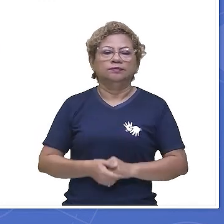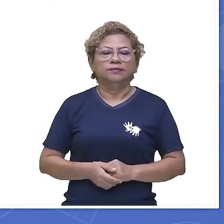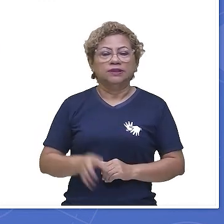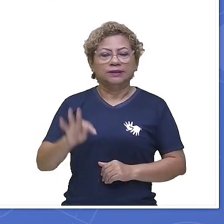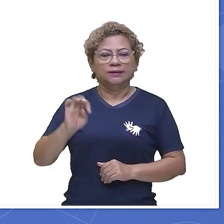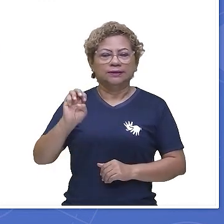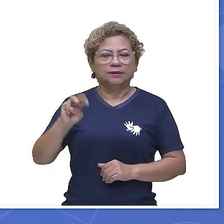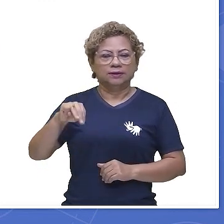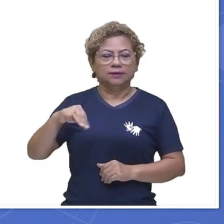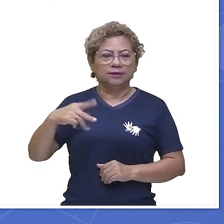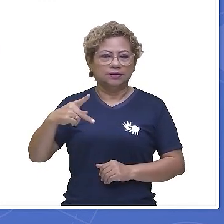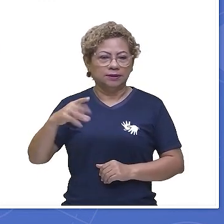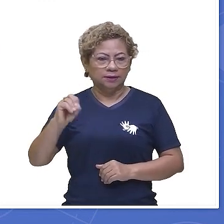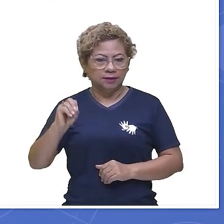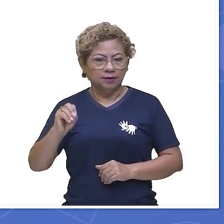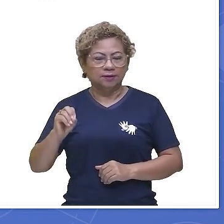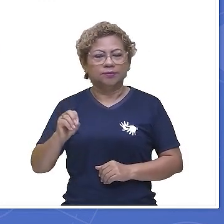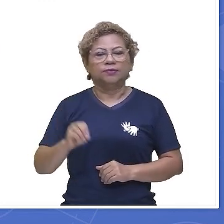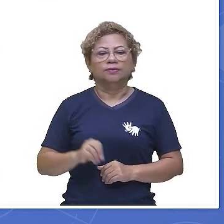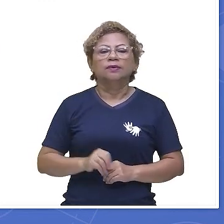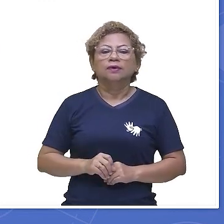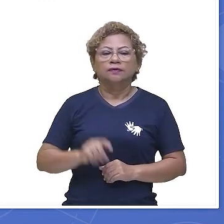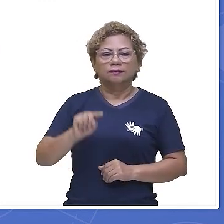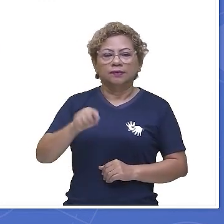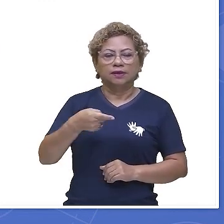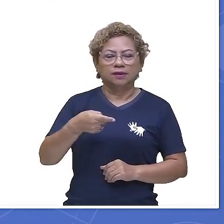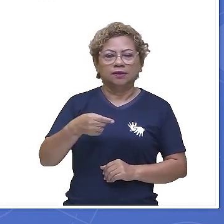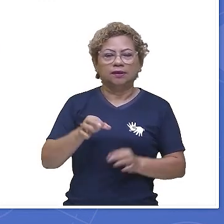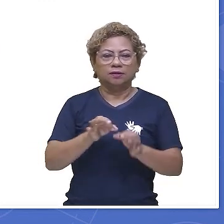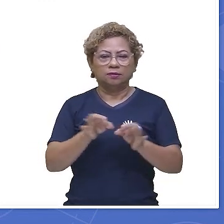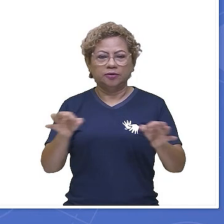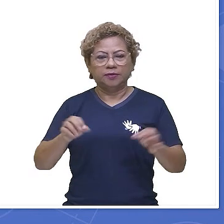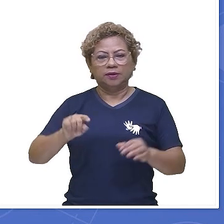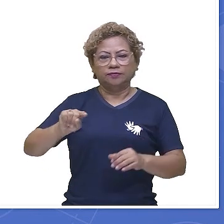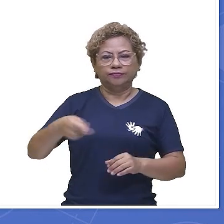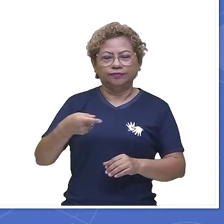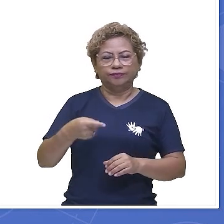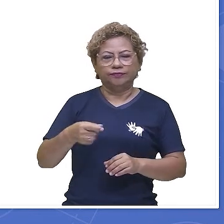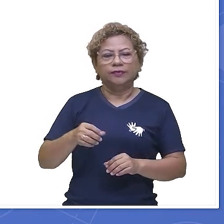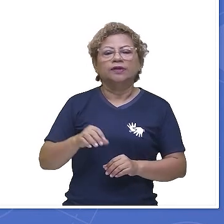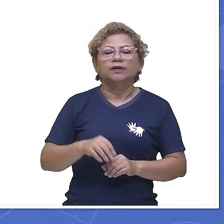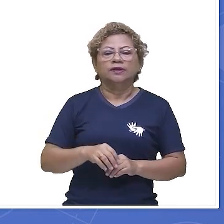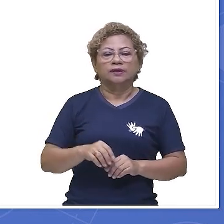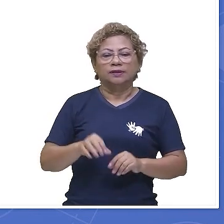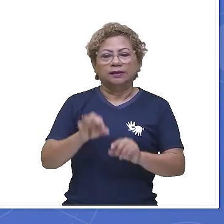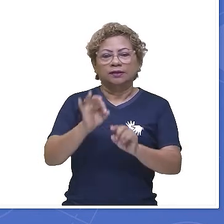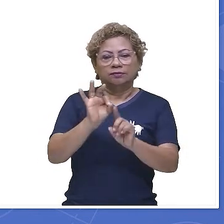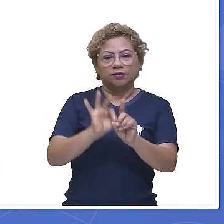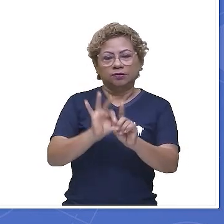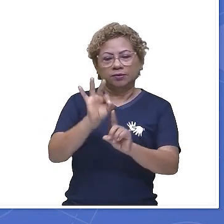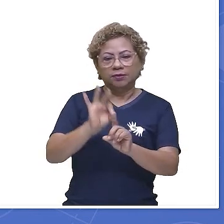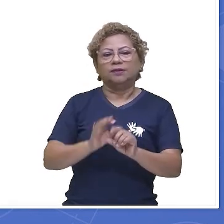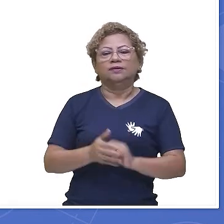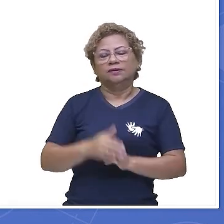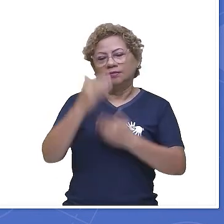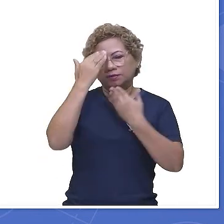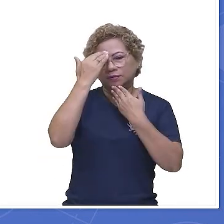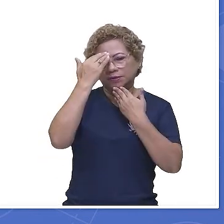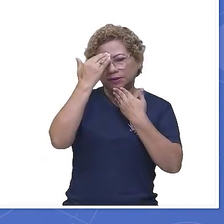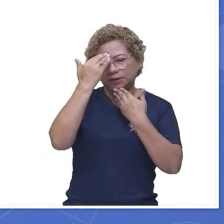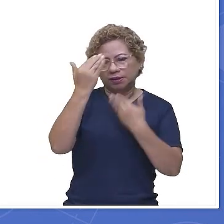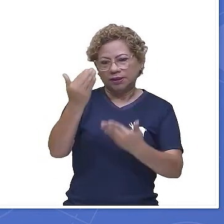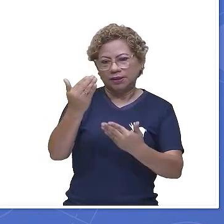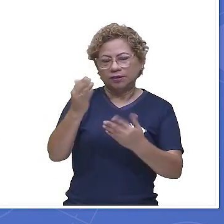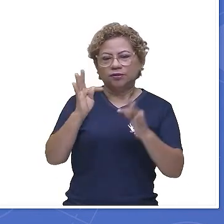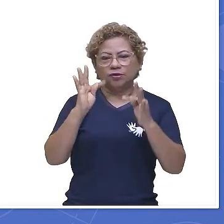informações estão lá expressas nas grandezas tempo, comprimento, temperatura e massa. Muito bem, pessoal, eu agradeço aí a participação de